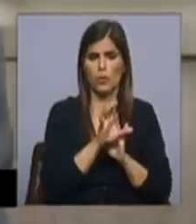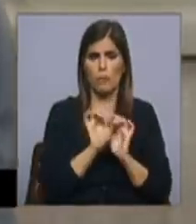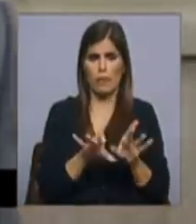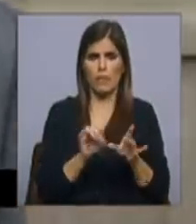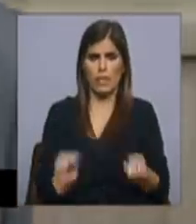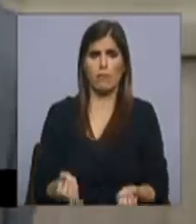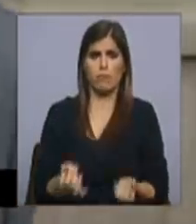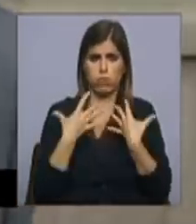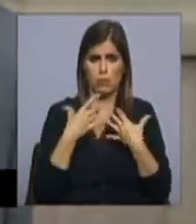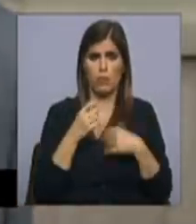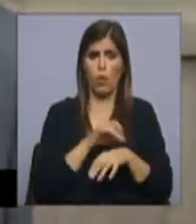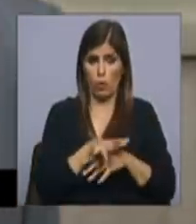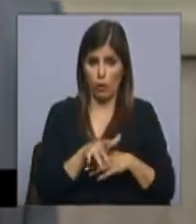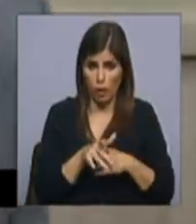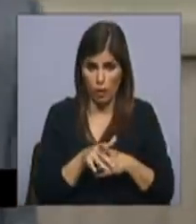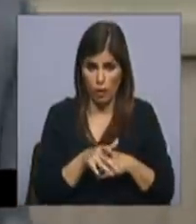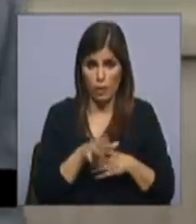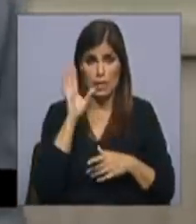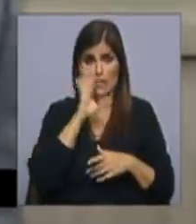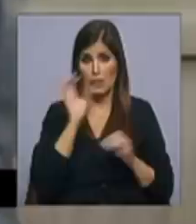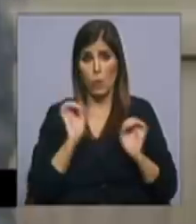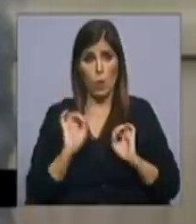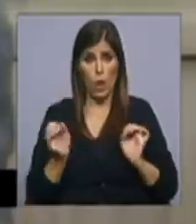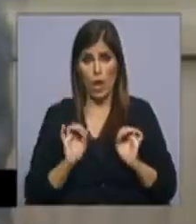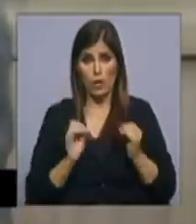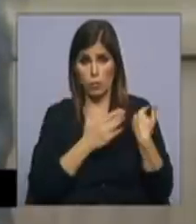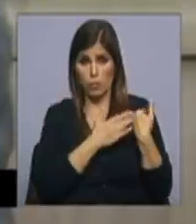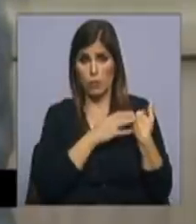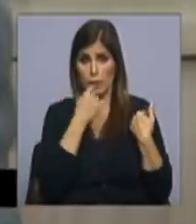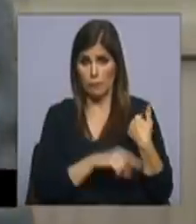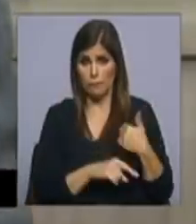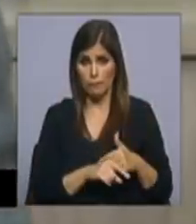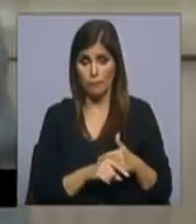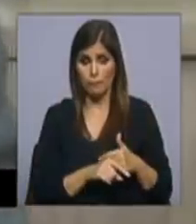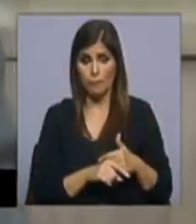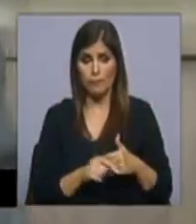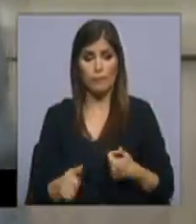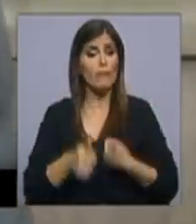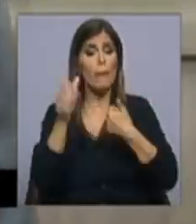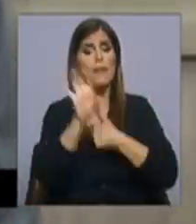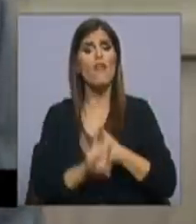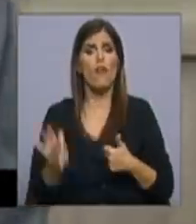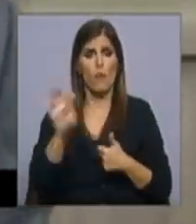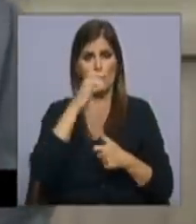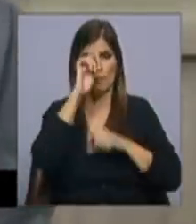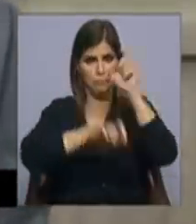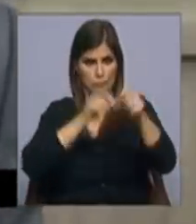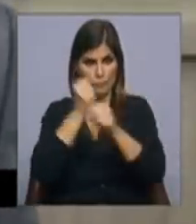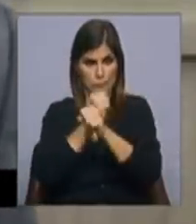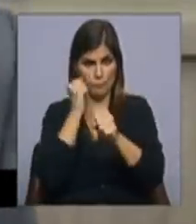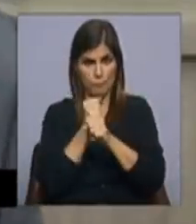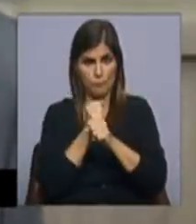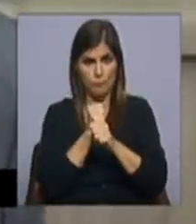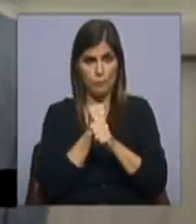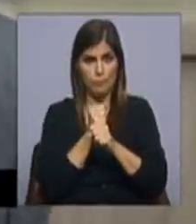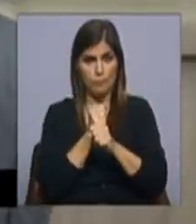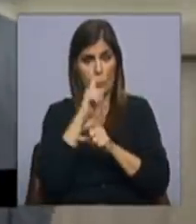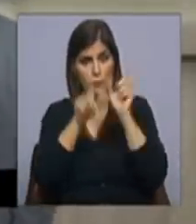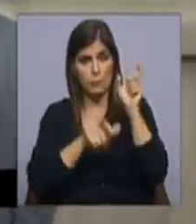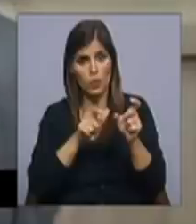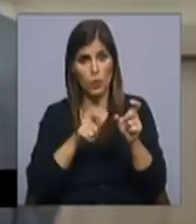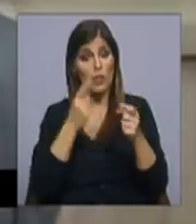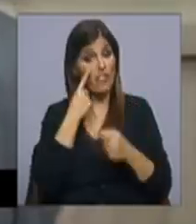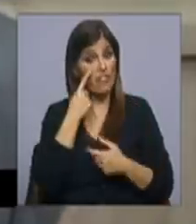pegar coronavírus. Senão, teria irresponsabilidade. A melhor forma das pessoas trabalharem é as pessoas estarem